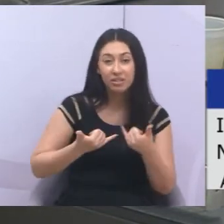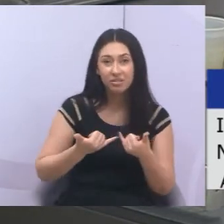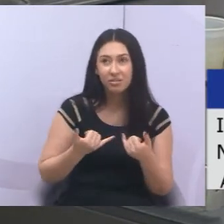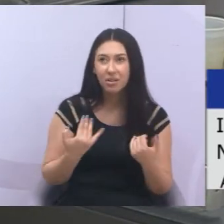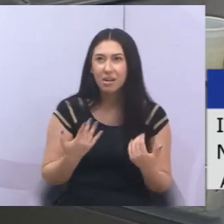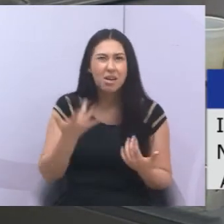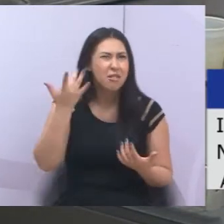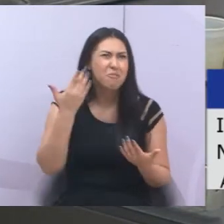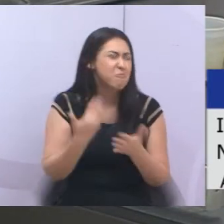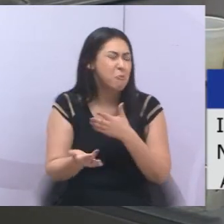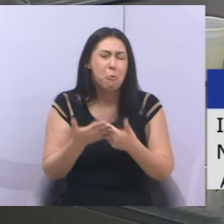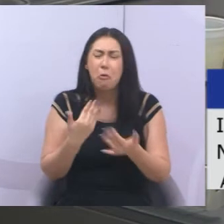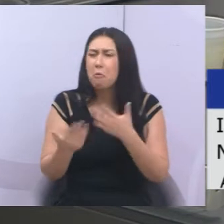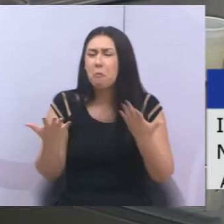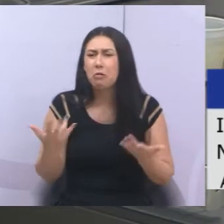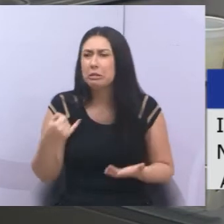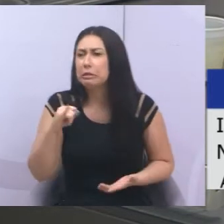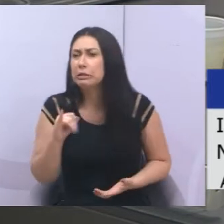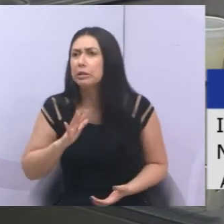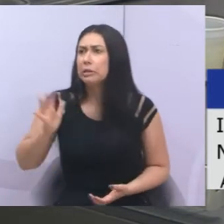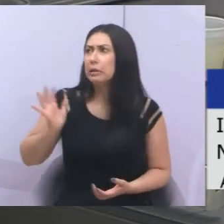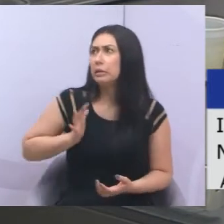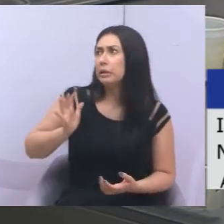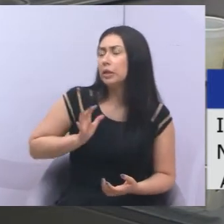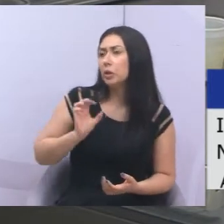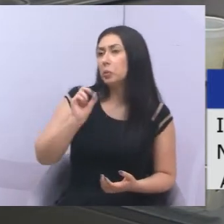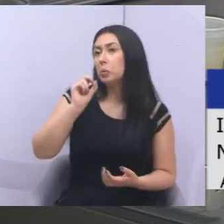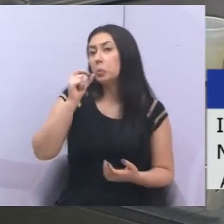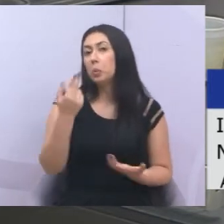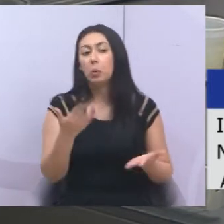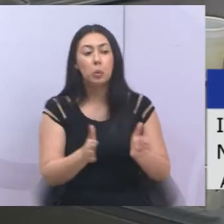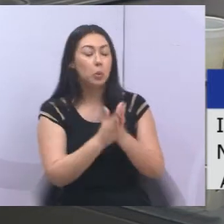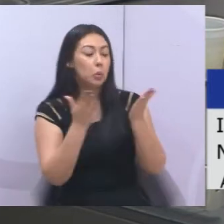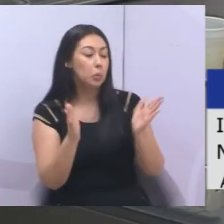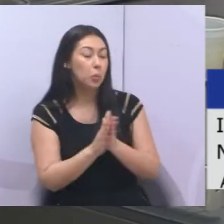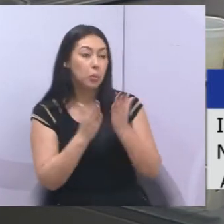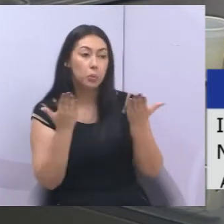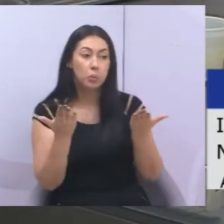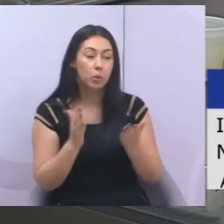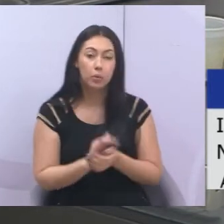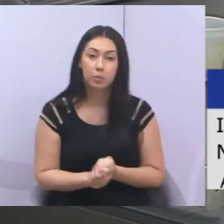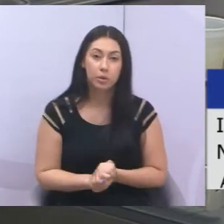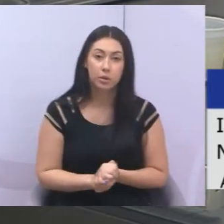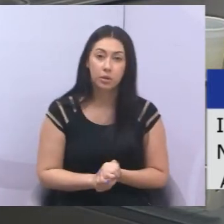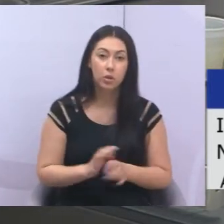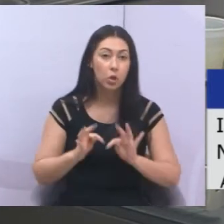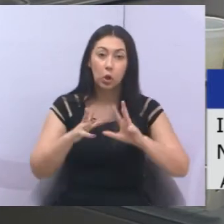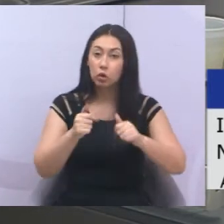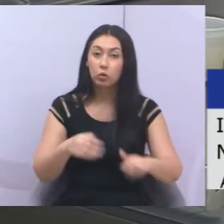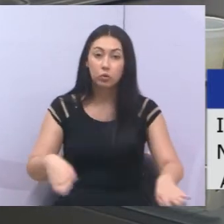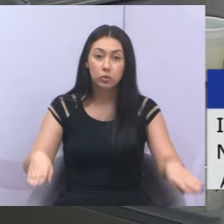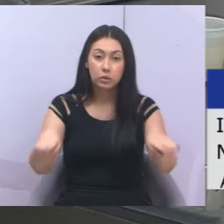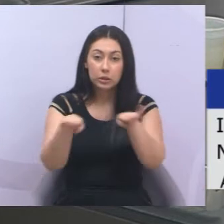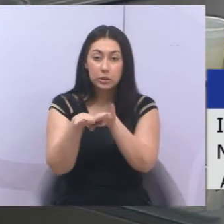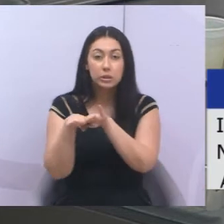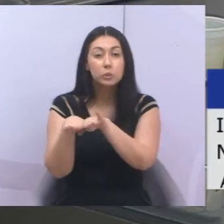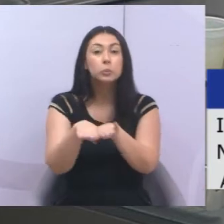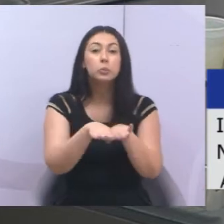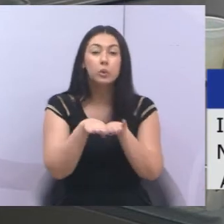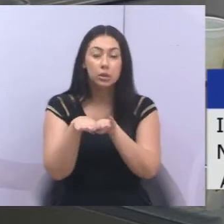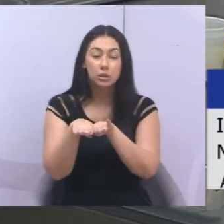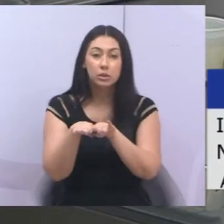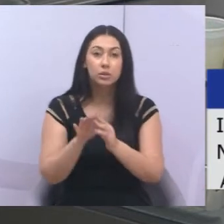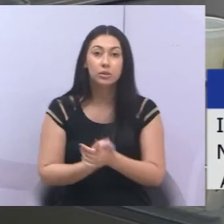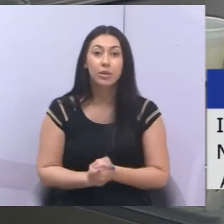né, a questão, por exemplo, em que posicionamento cada um tem na sociedade. Então, eu acredito